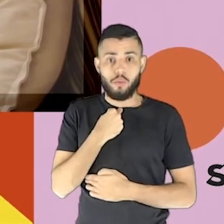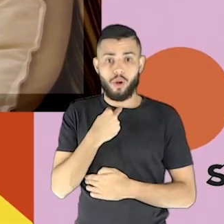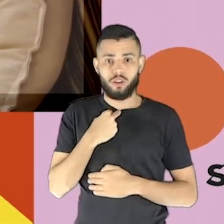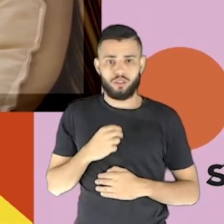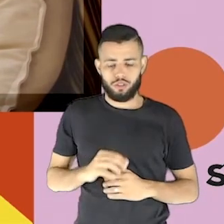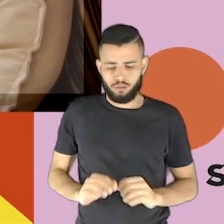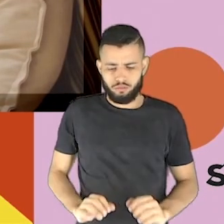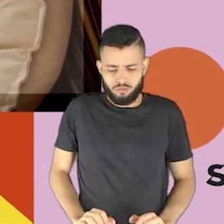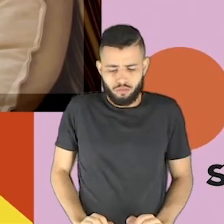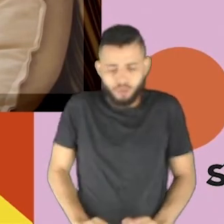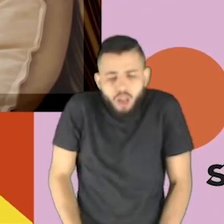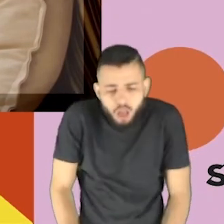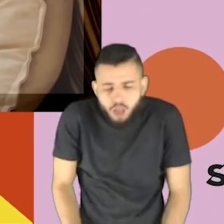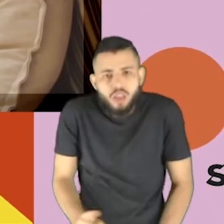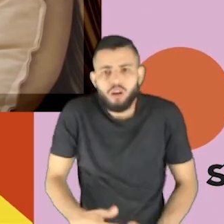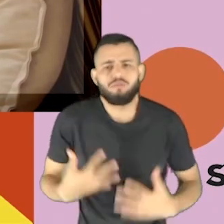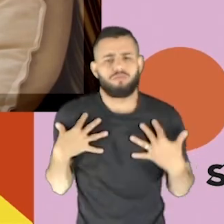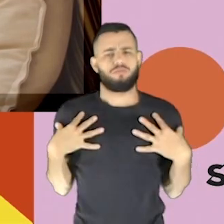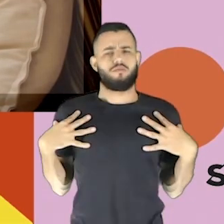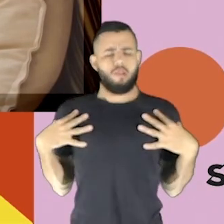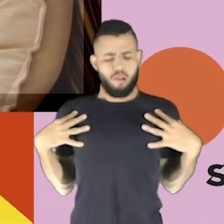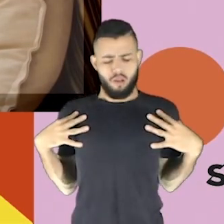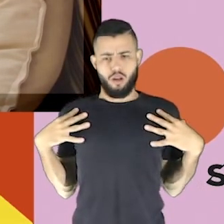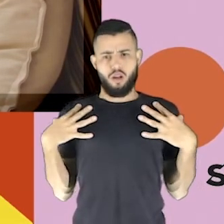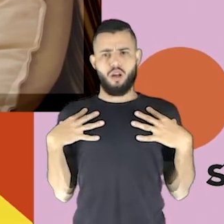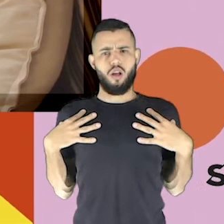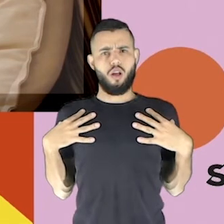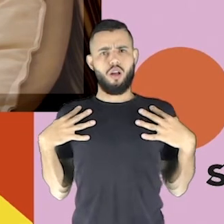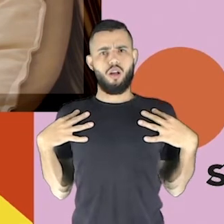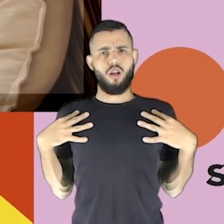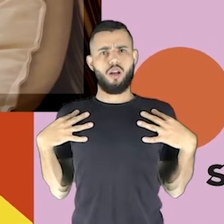o peito. Já estou trazendo força para o centro do corpo.